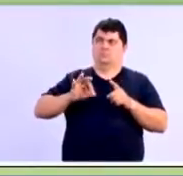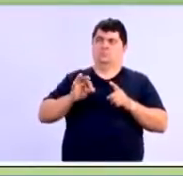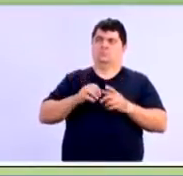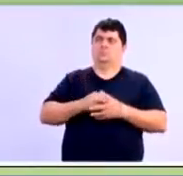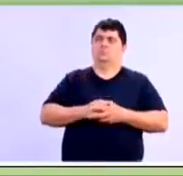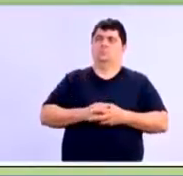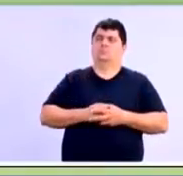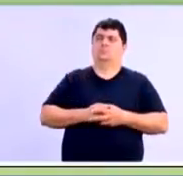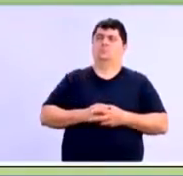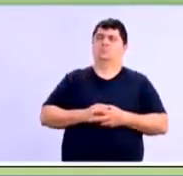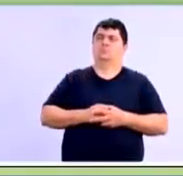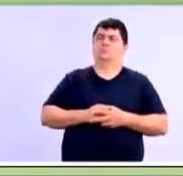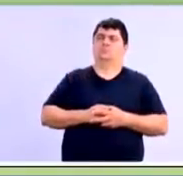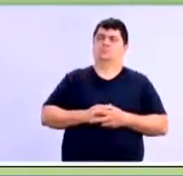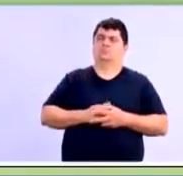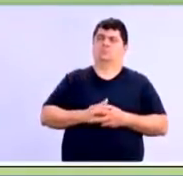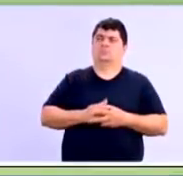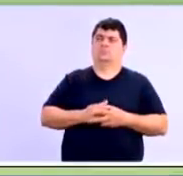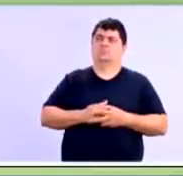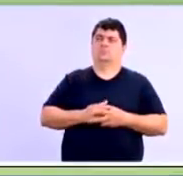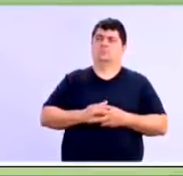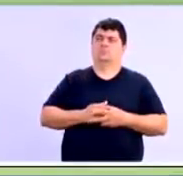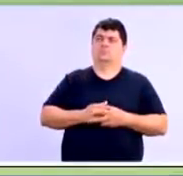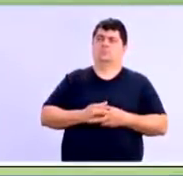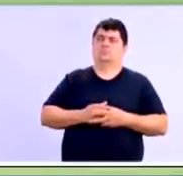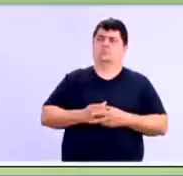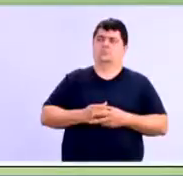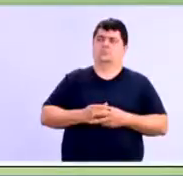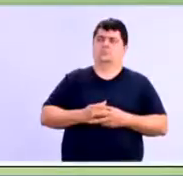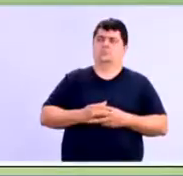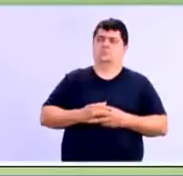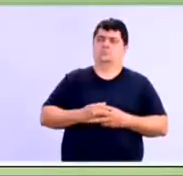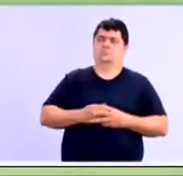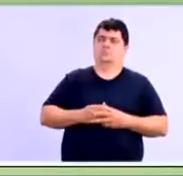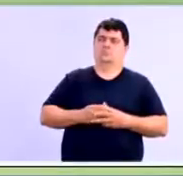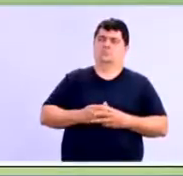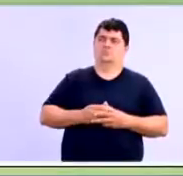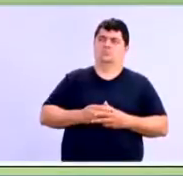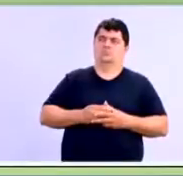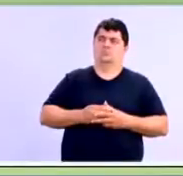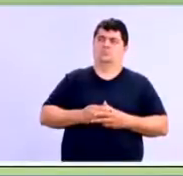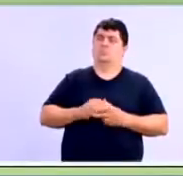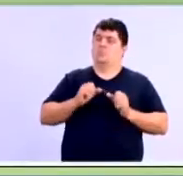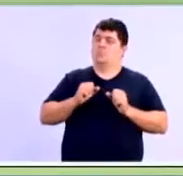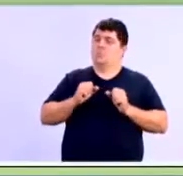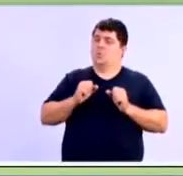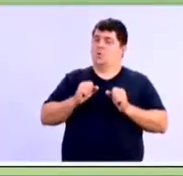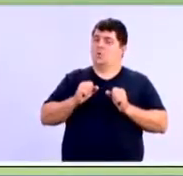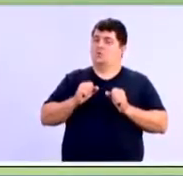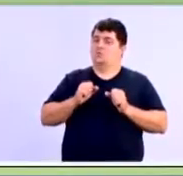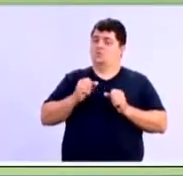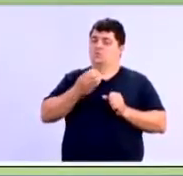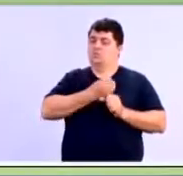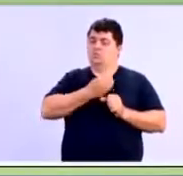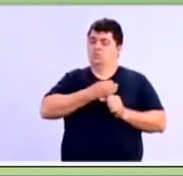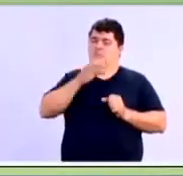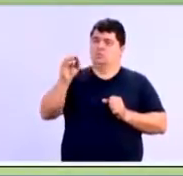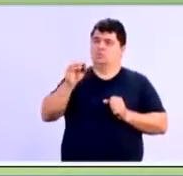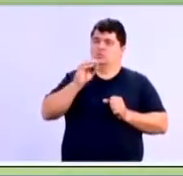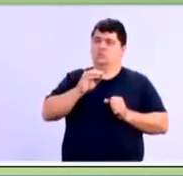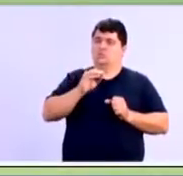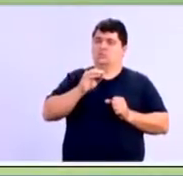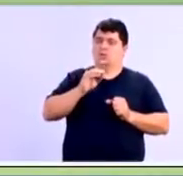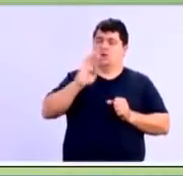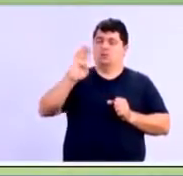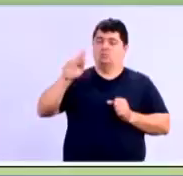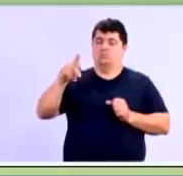professora? Isso. Então, aí eu cálculo do ROA. Pode correto? ser que alguém tenha pego o valor do lucro lá do